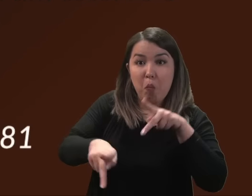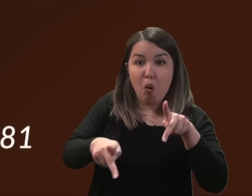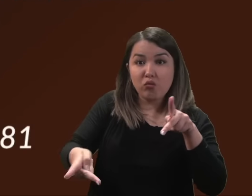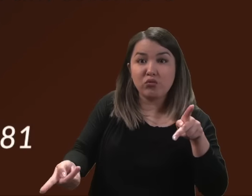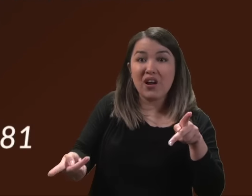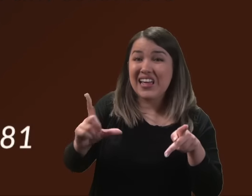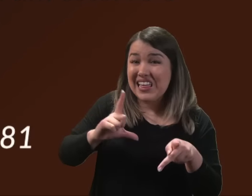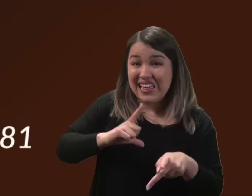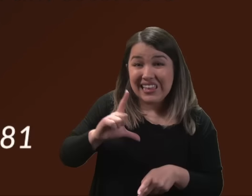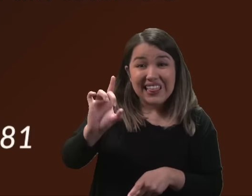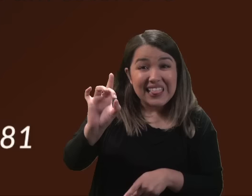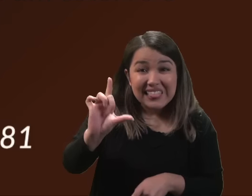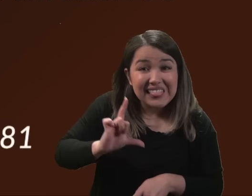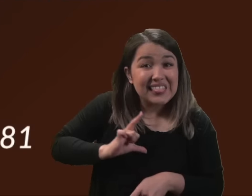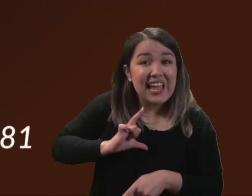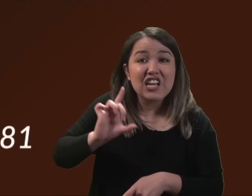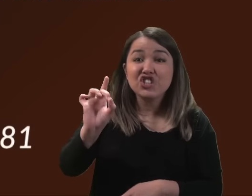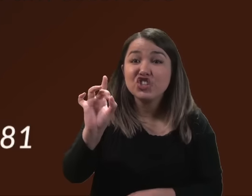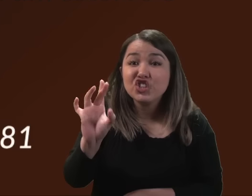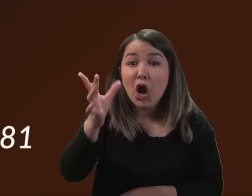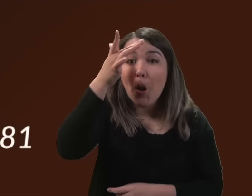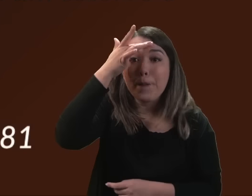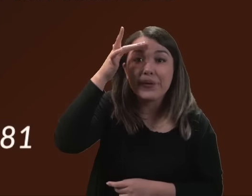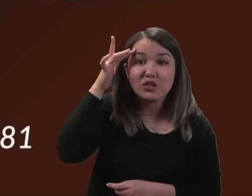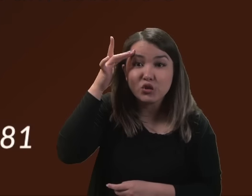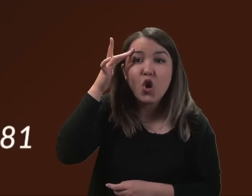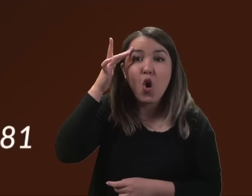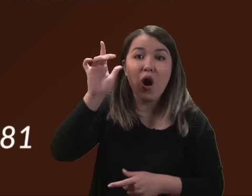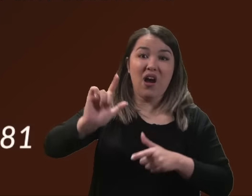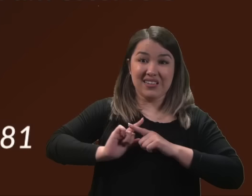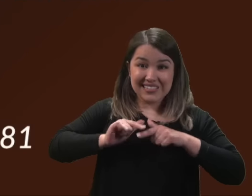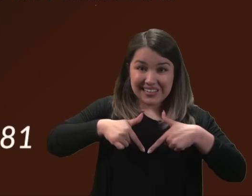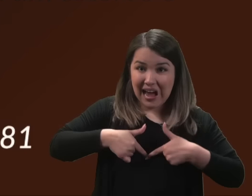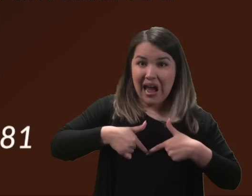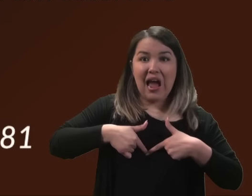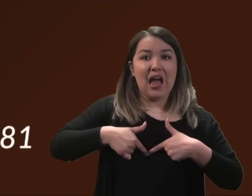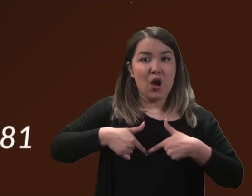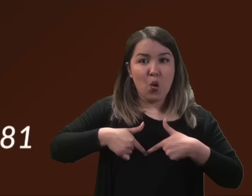não somente os que se apegavam pela fé ao Deus de Israel